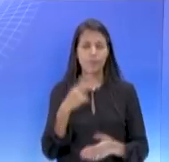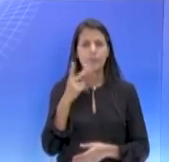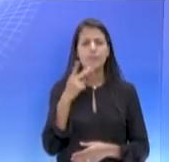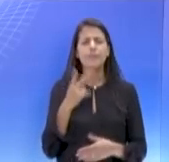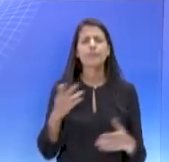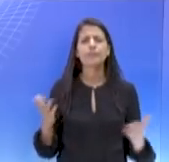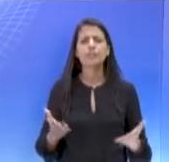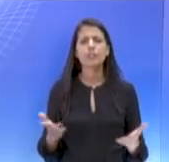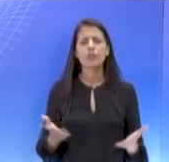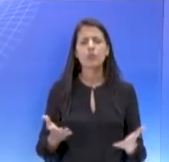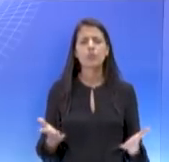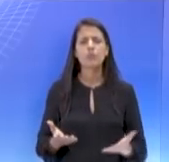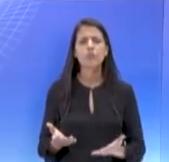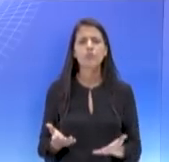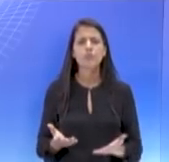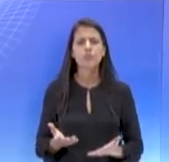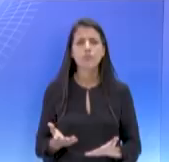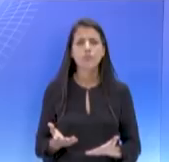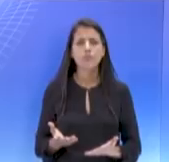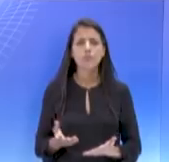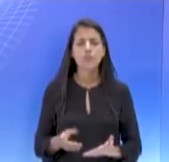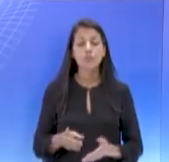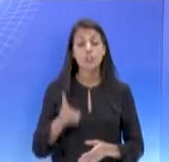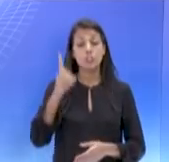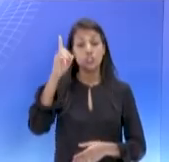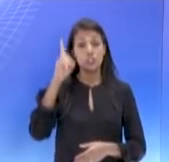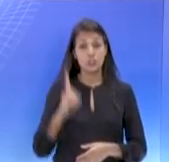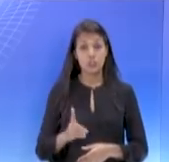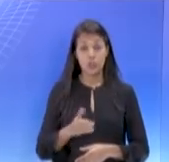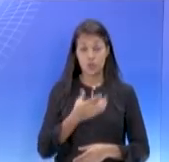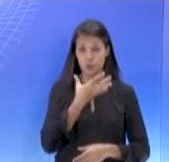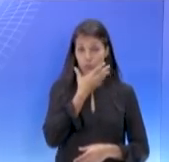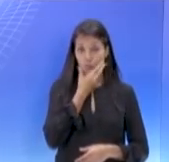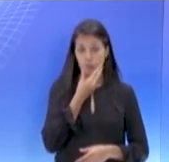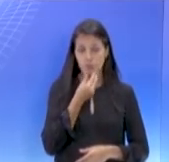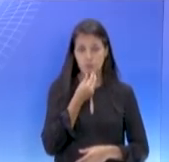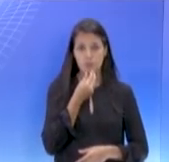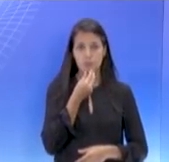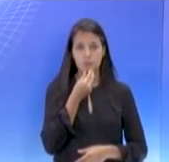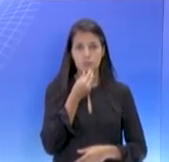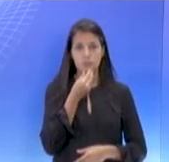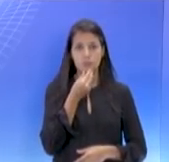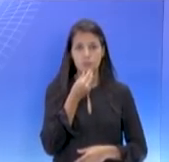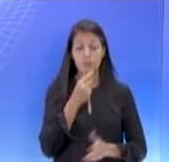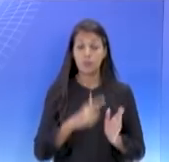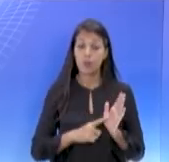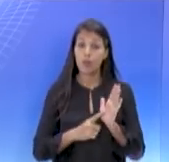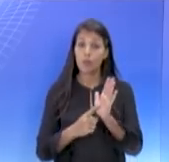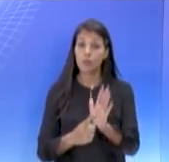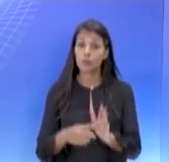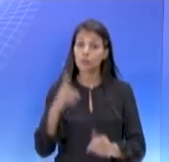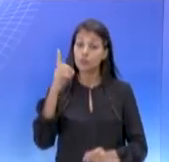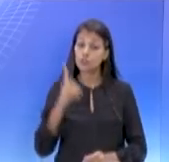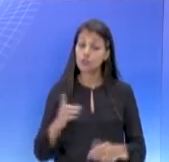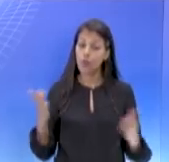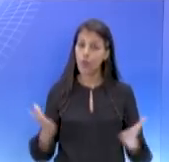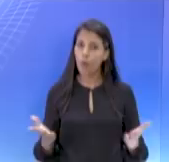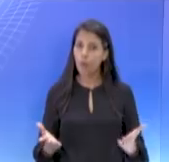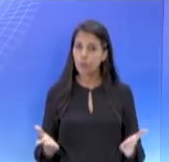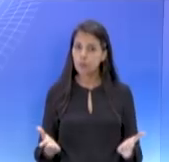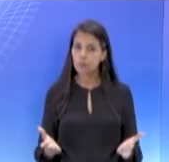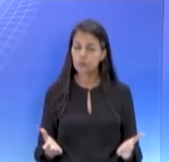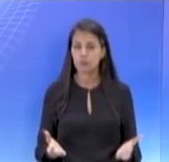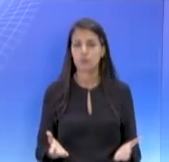hoje em direitos do homem. Então, já está afirmando, dias de hoje, agora. Pois